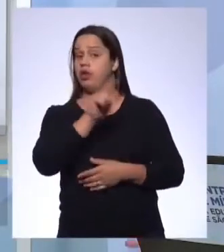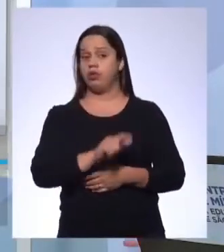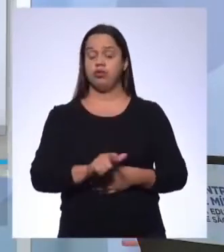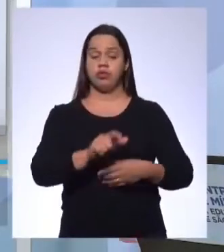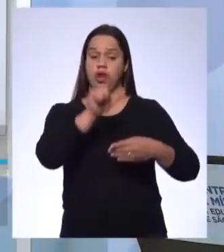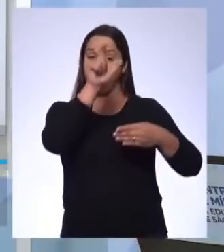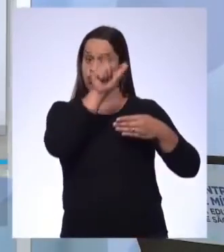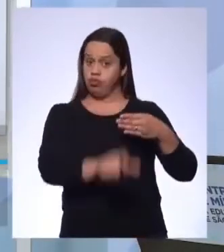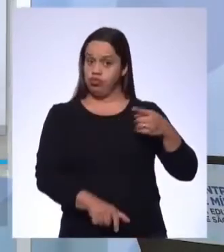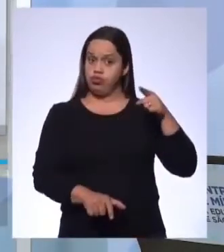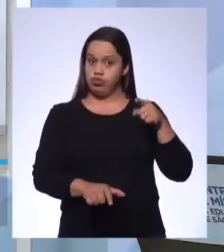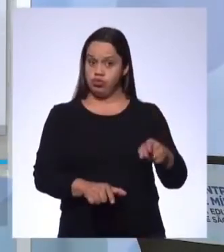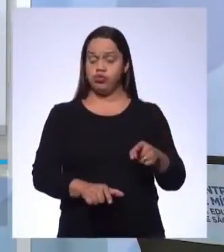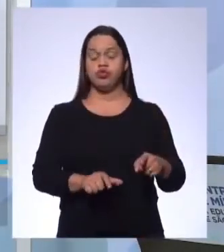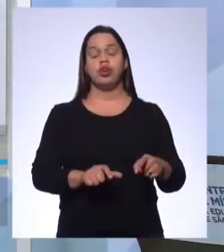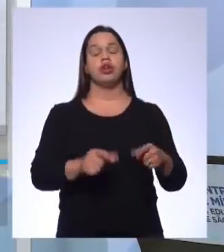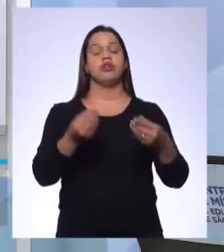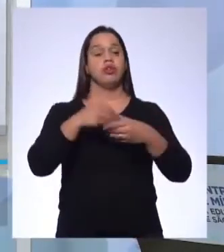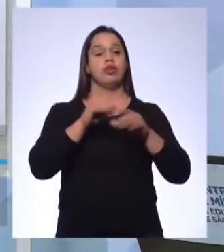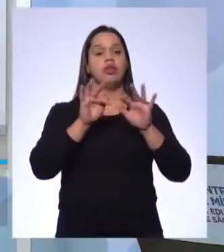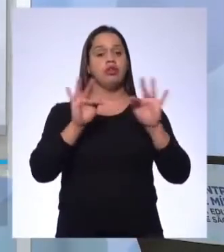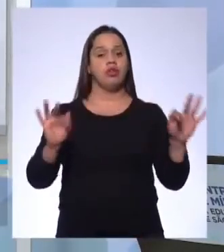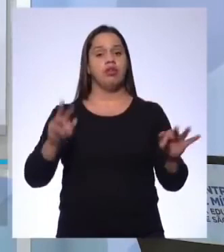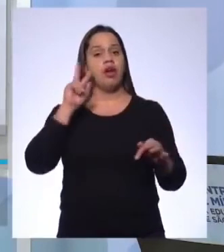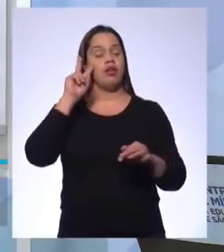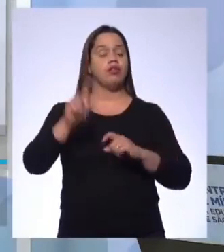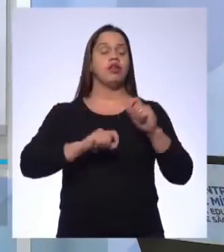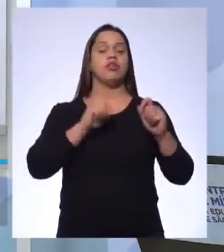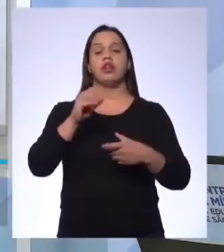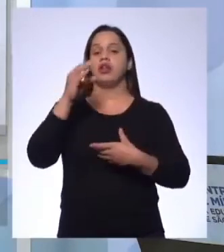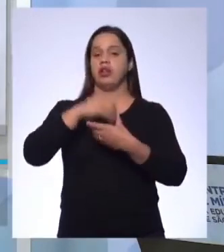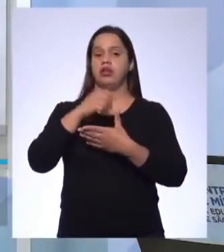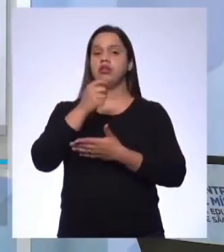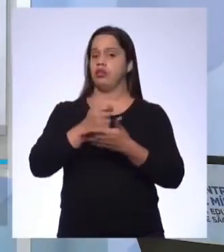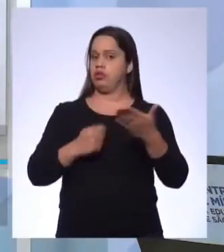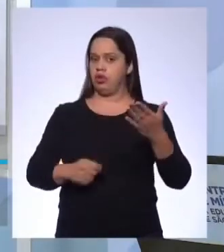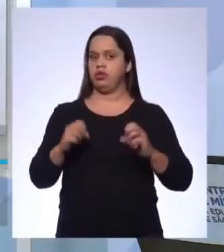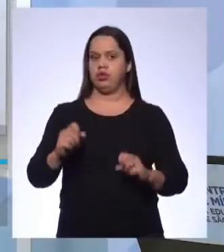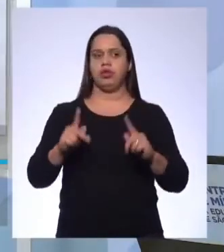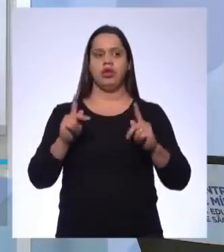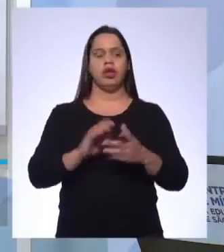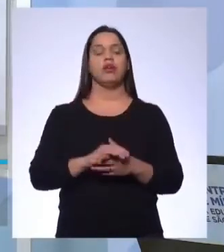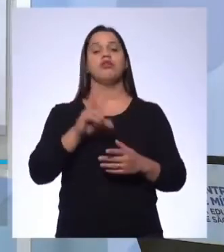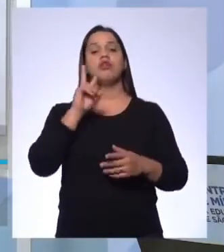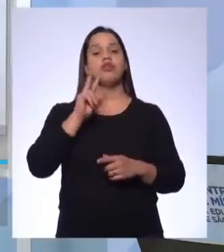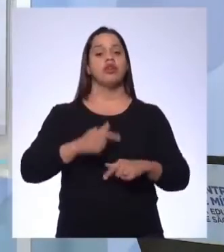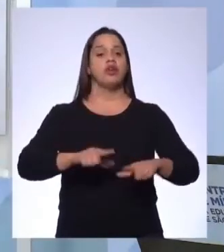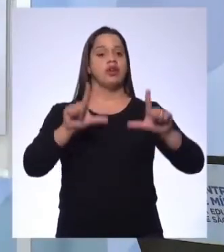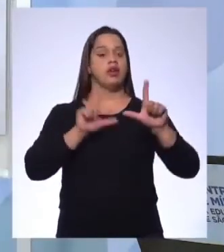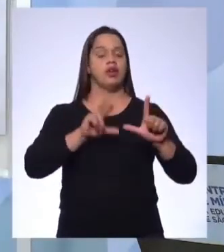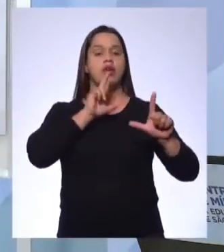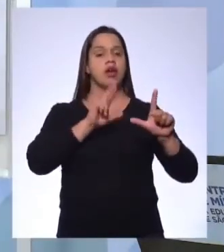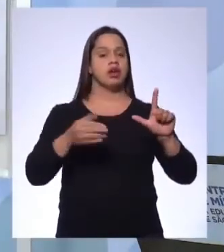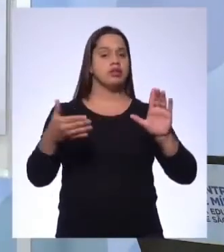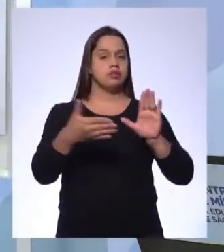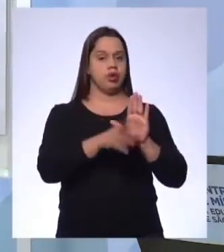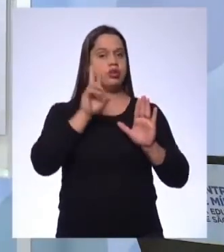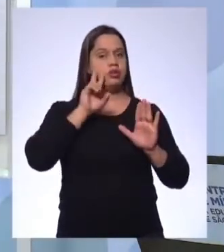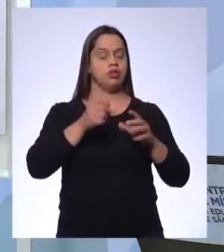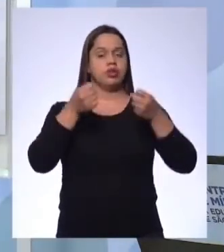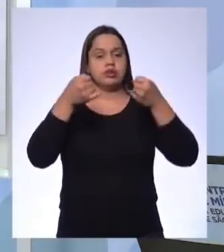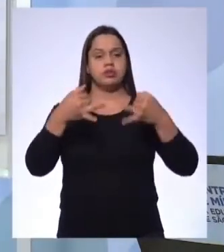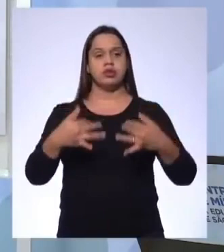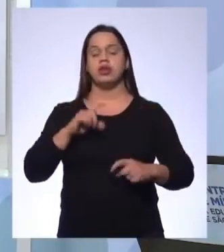na oração, você vai pegar o sujeito que está lá no texto. Tá certo? Eu vou colocar a resposta e eu vou explicando para vocês ali